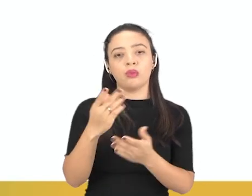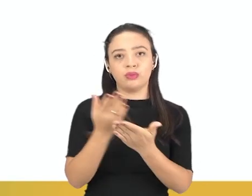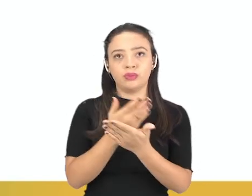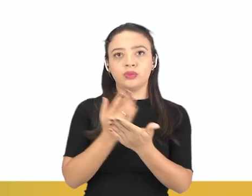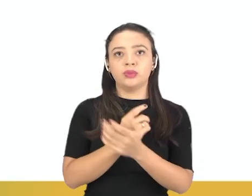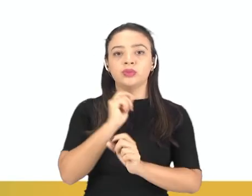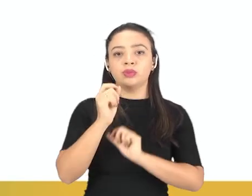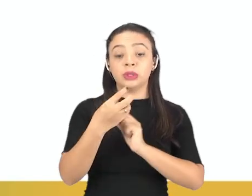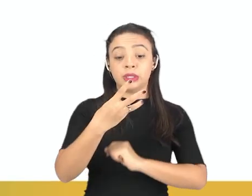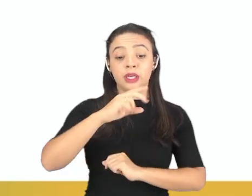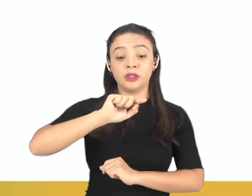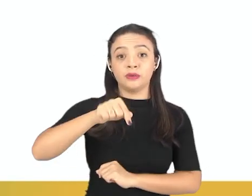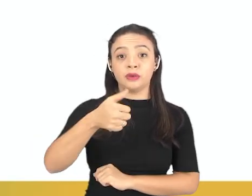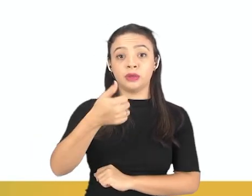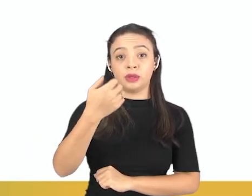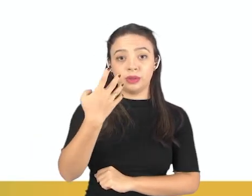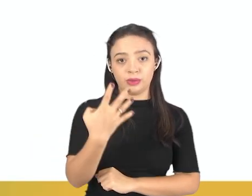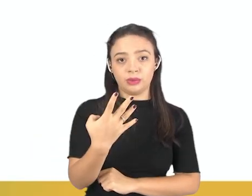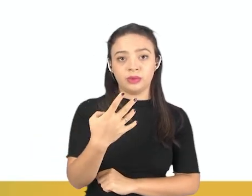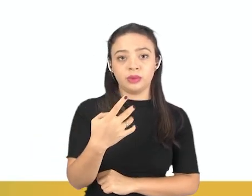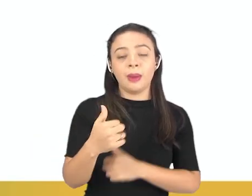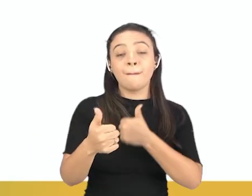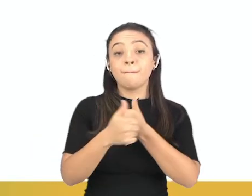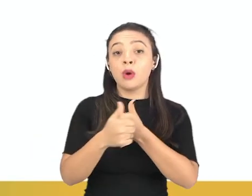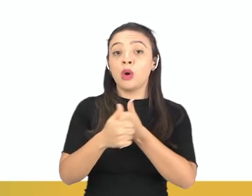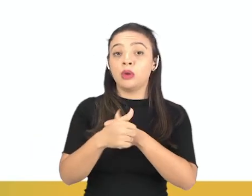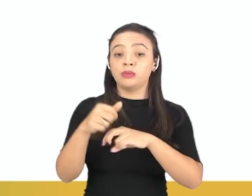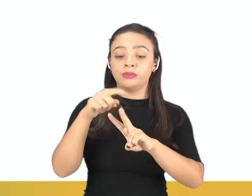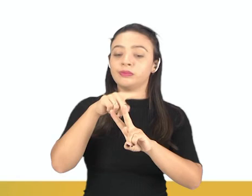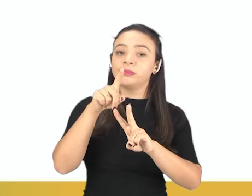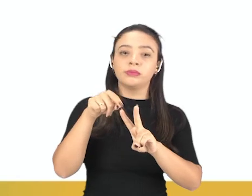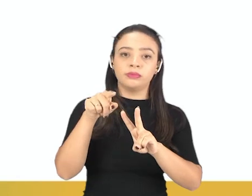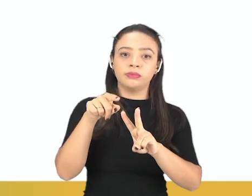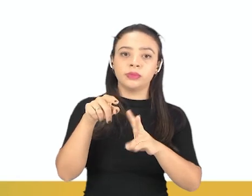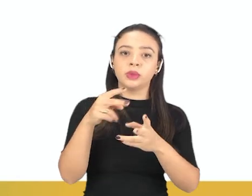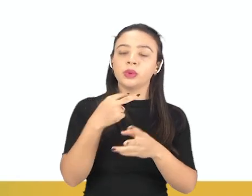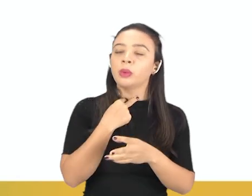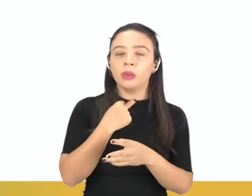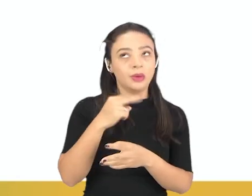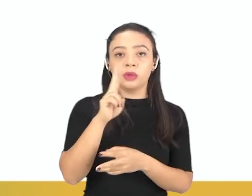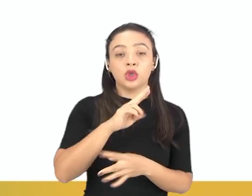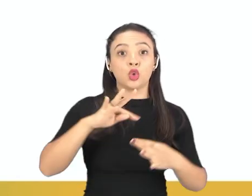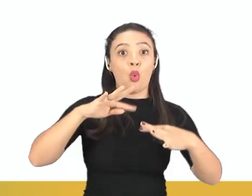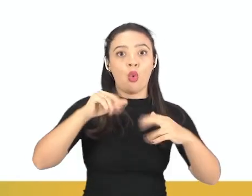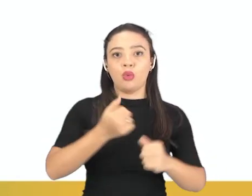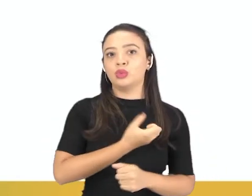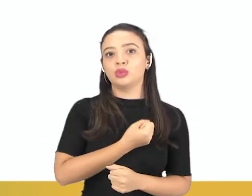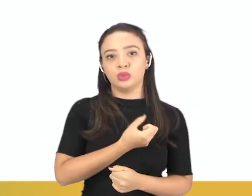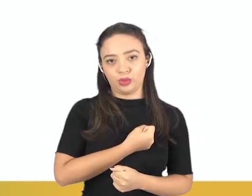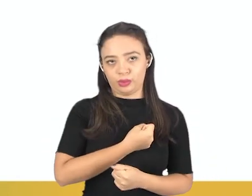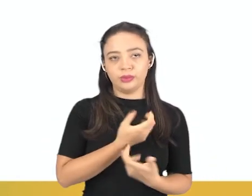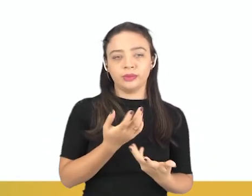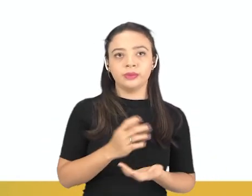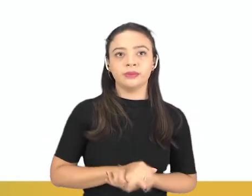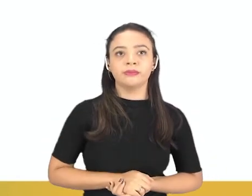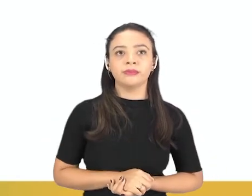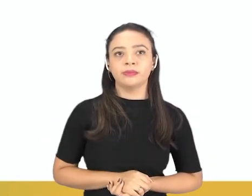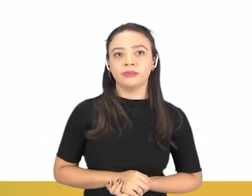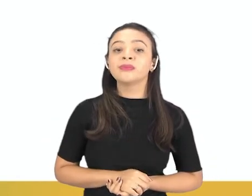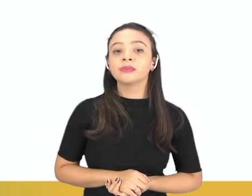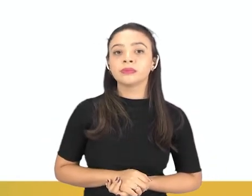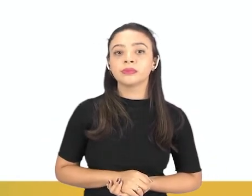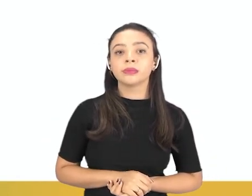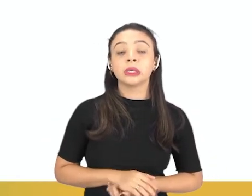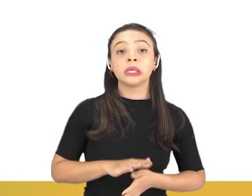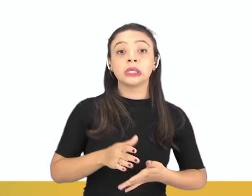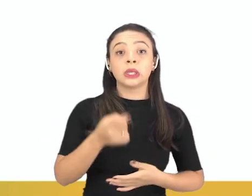é 3,14 a valor que a gente aproxima para mim a gente não pode trabalhar com todas as suas casas decimais né Então